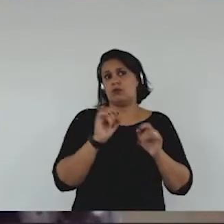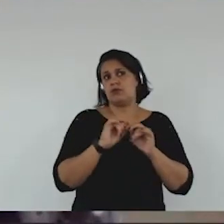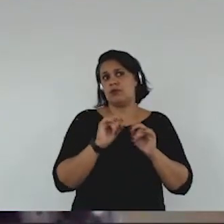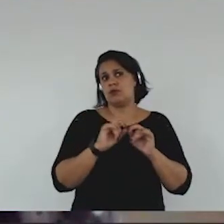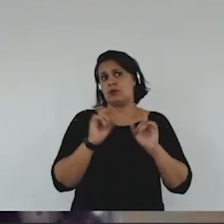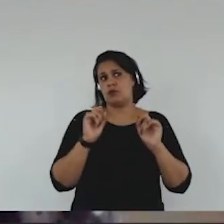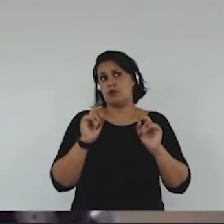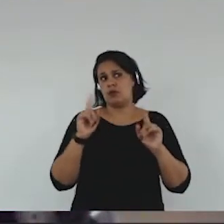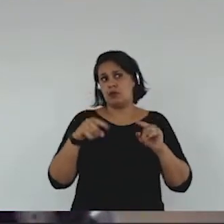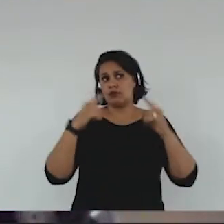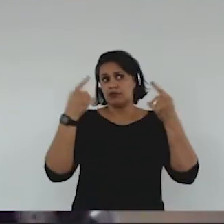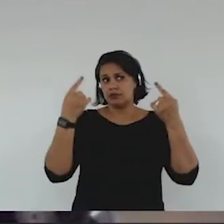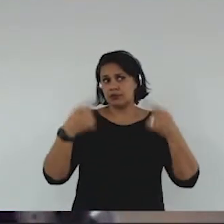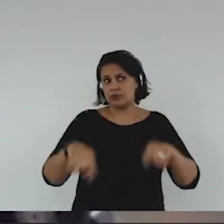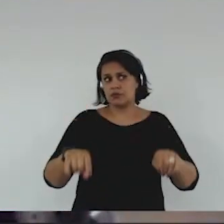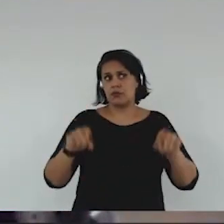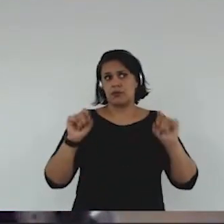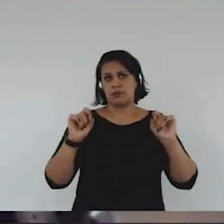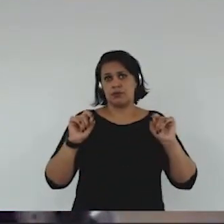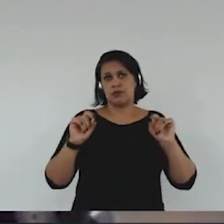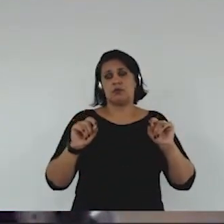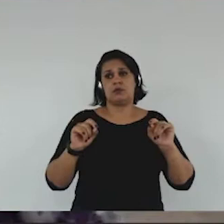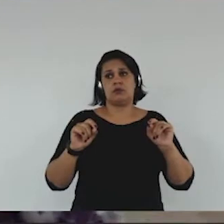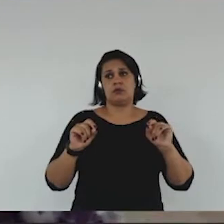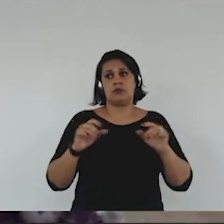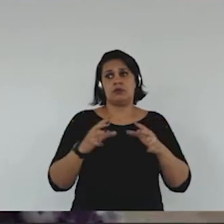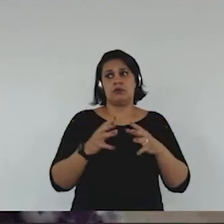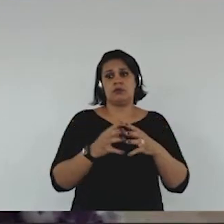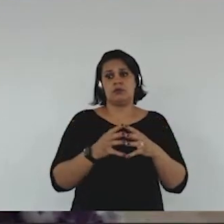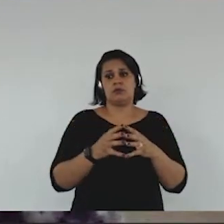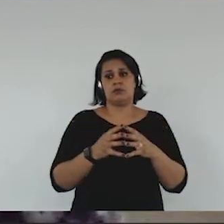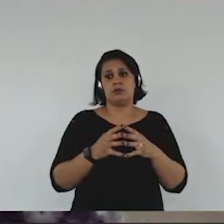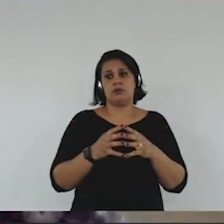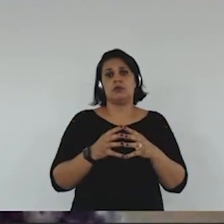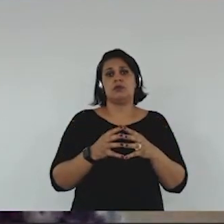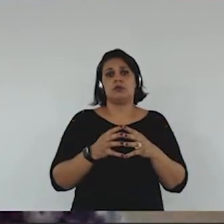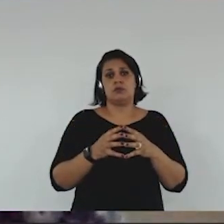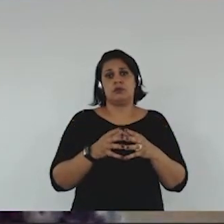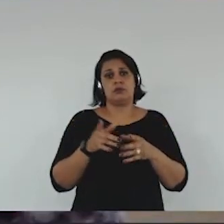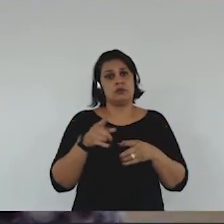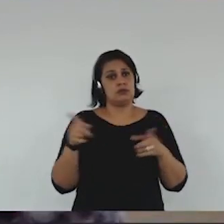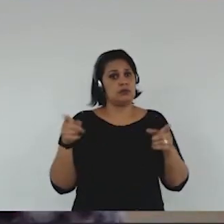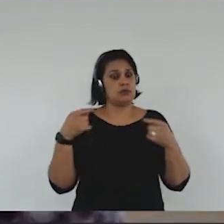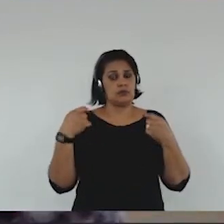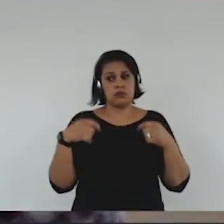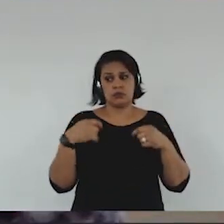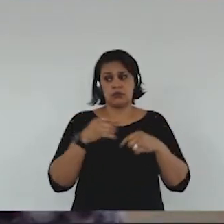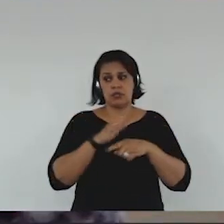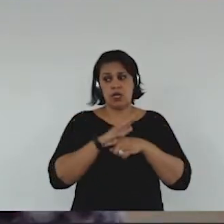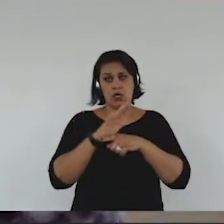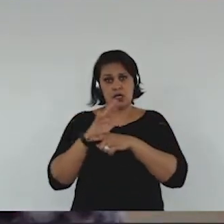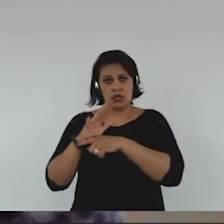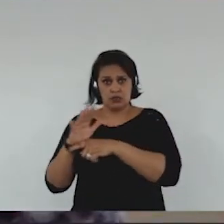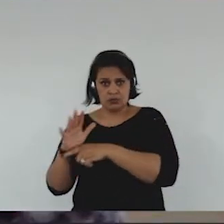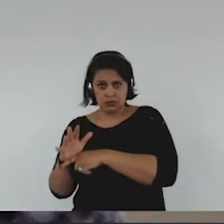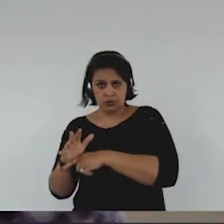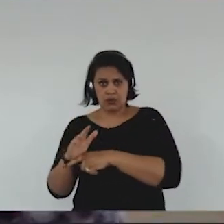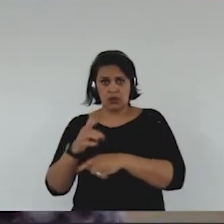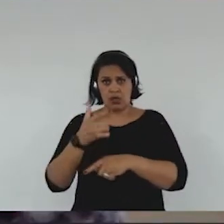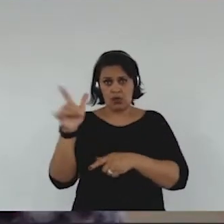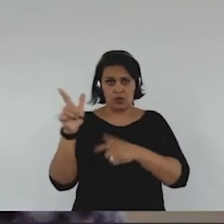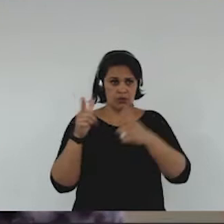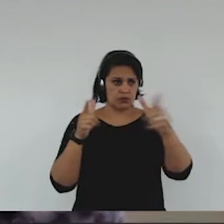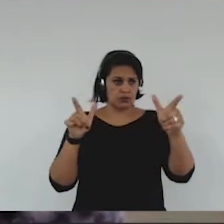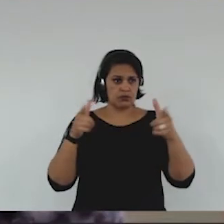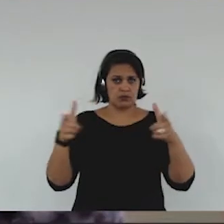grande desafio das câmaras arbitrais, é que tratem e ajudem os outros participantes do